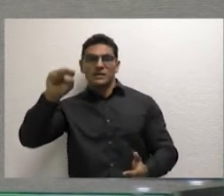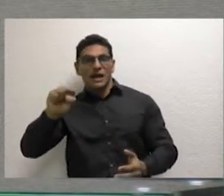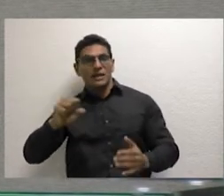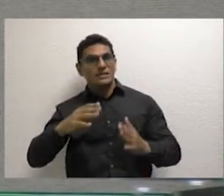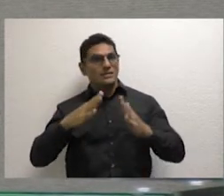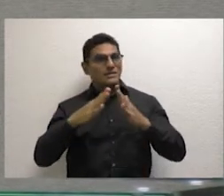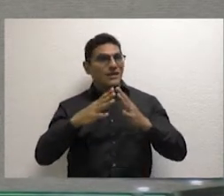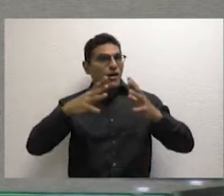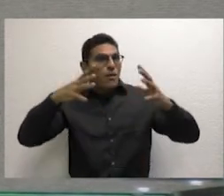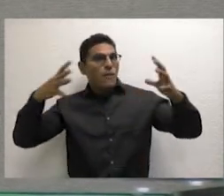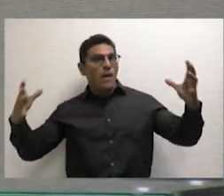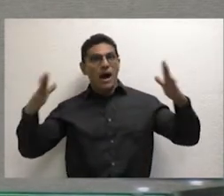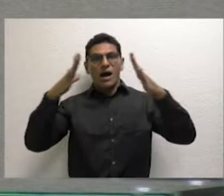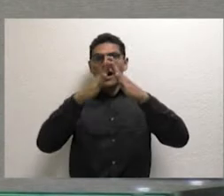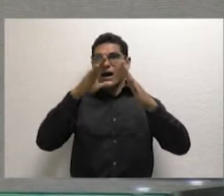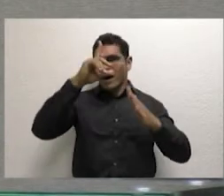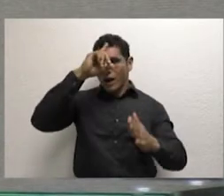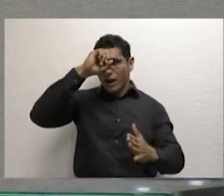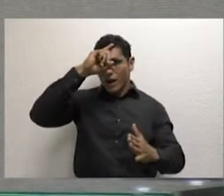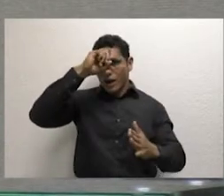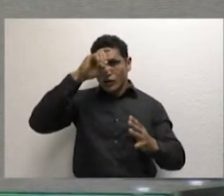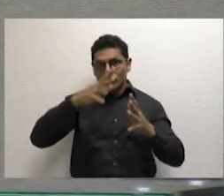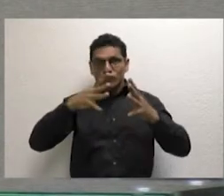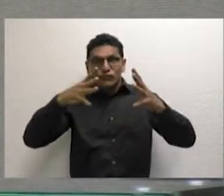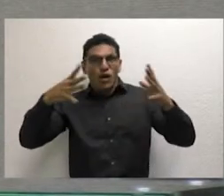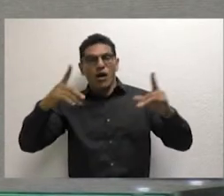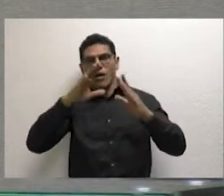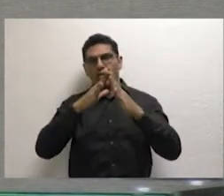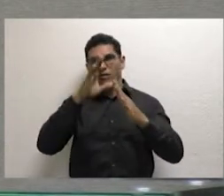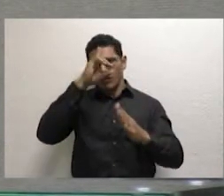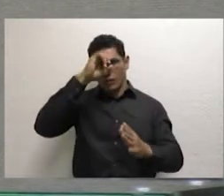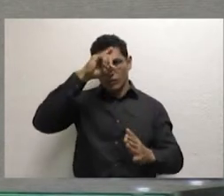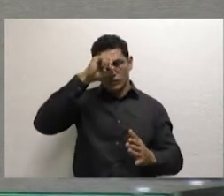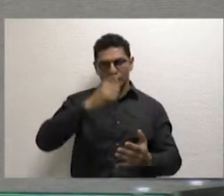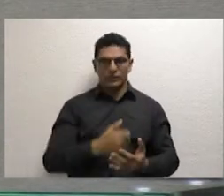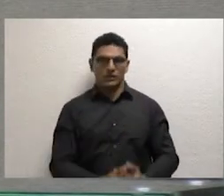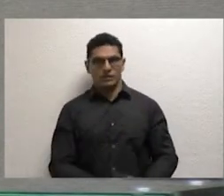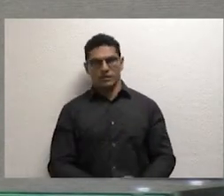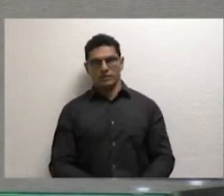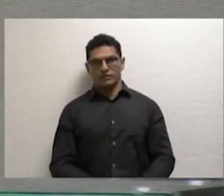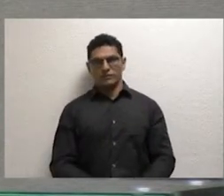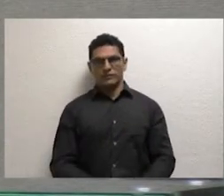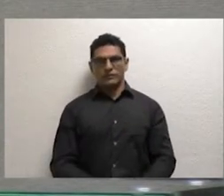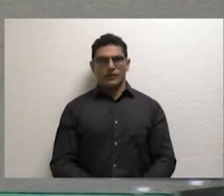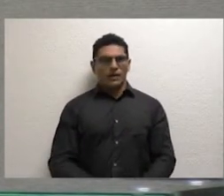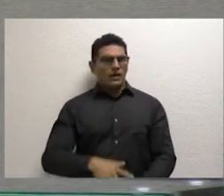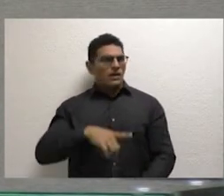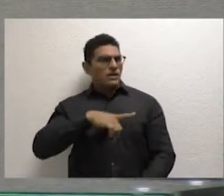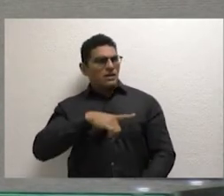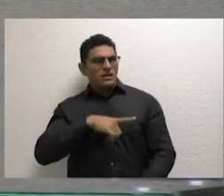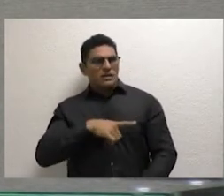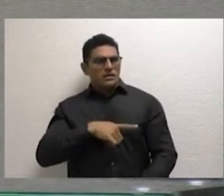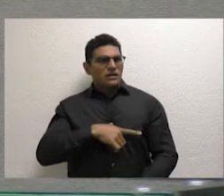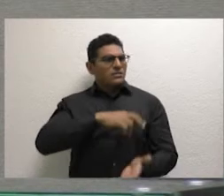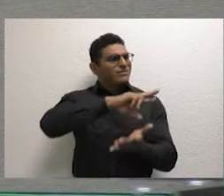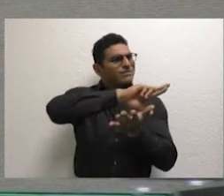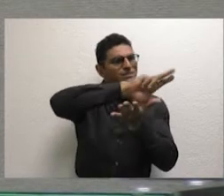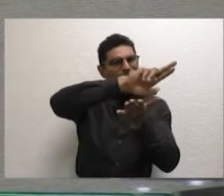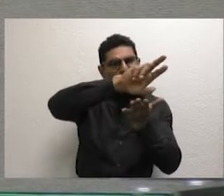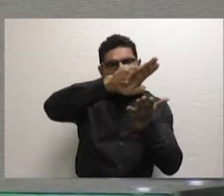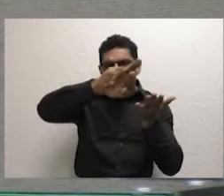Hospital Delfina Aziz não deixa nada a desejar em termos de tecnologia de ponta,